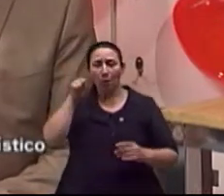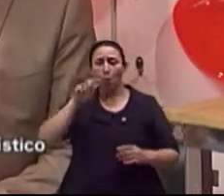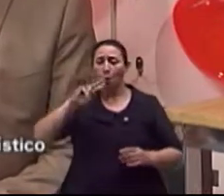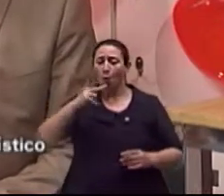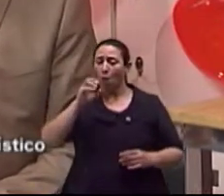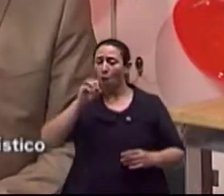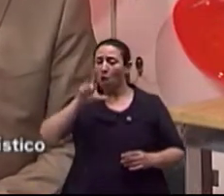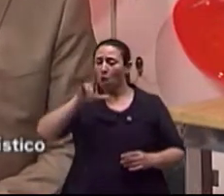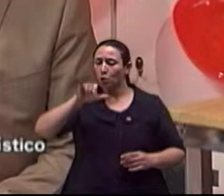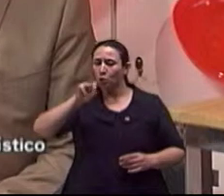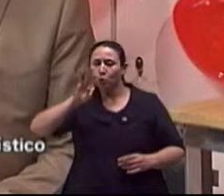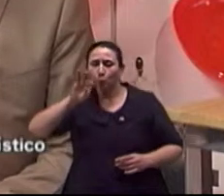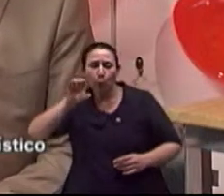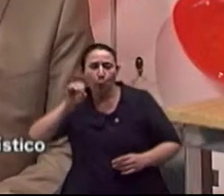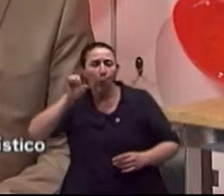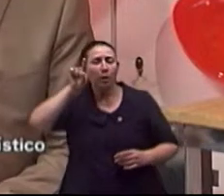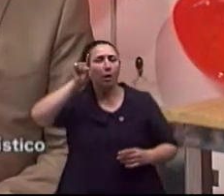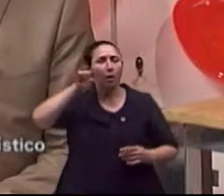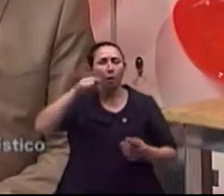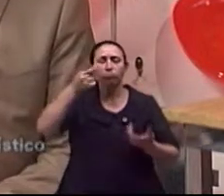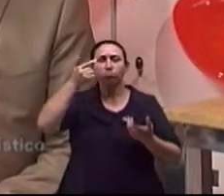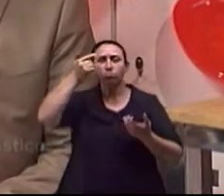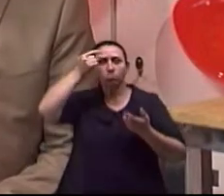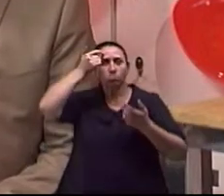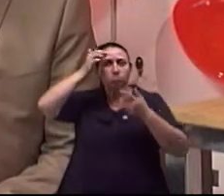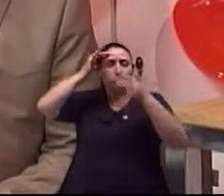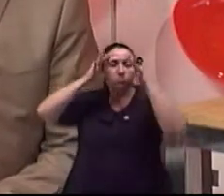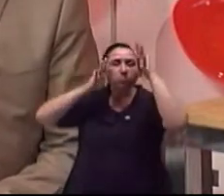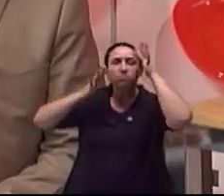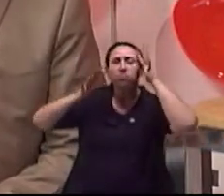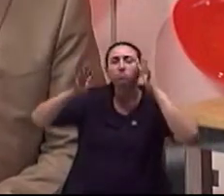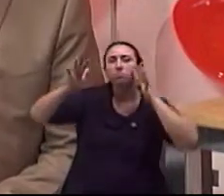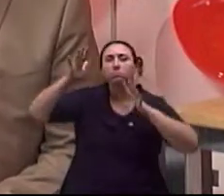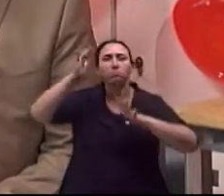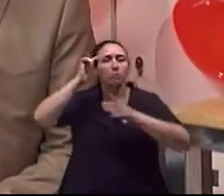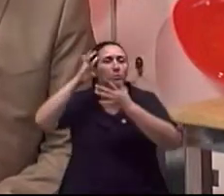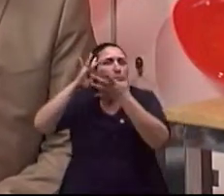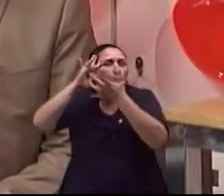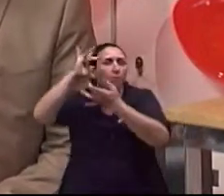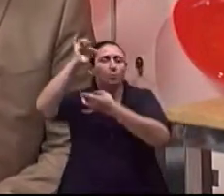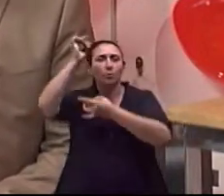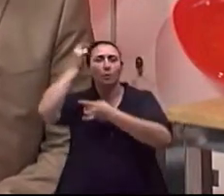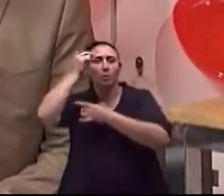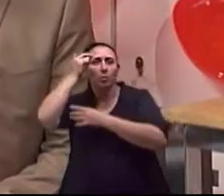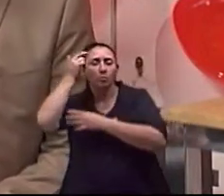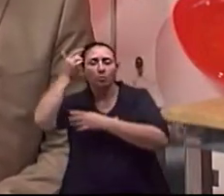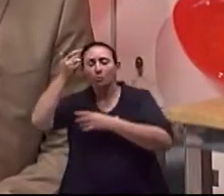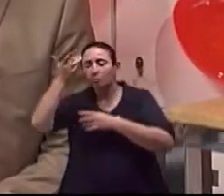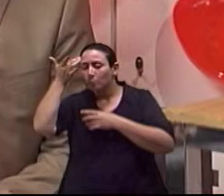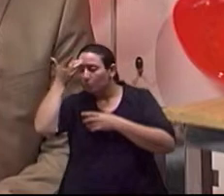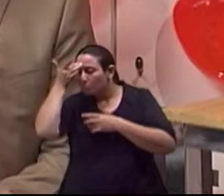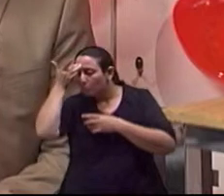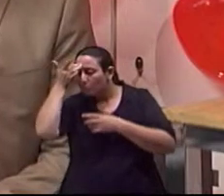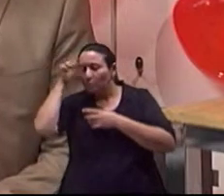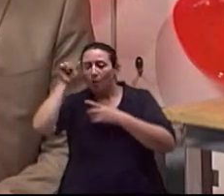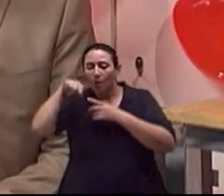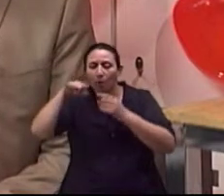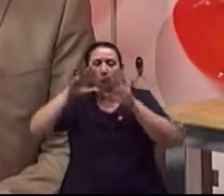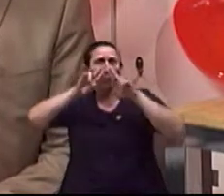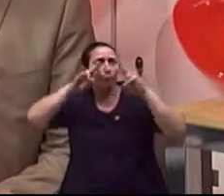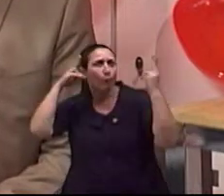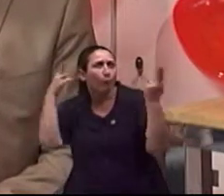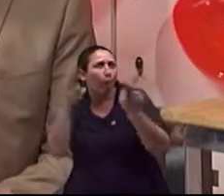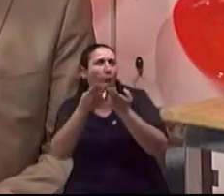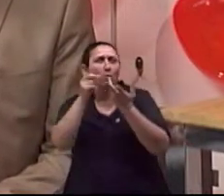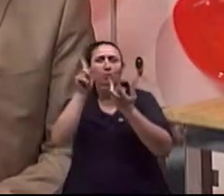um todo é uma ideia de que nós vivemos a vida aqui na interrelação né com as pessoas com o universo com